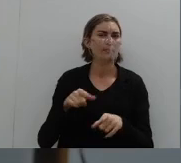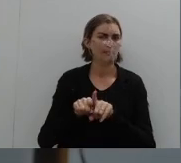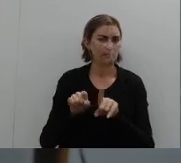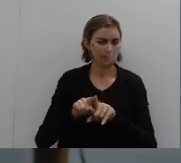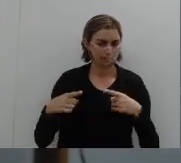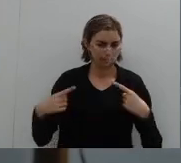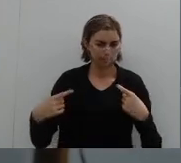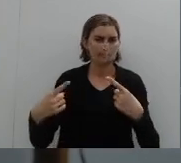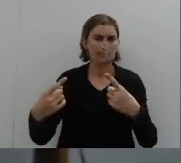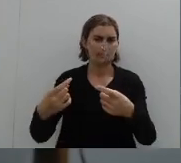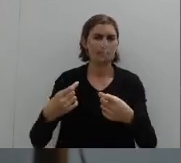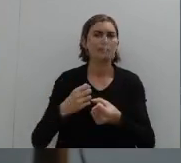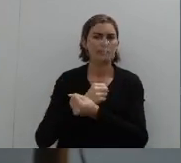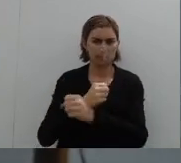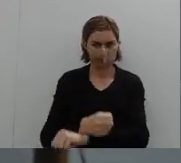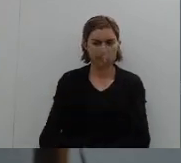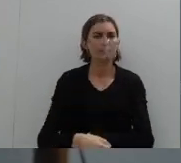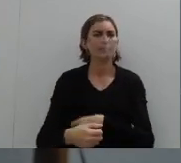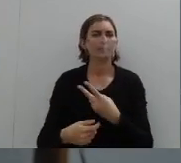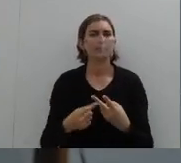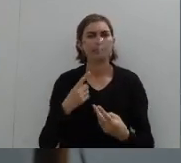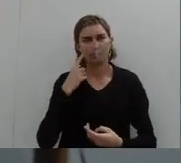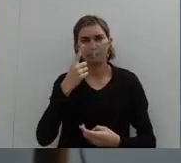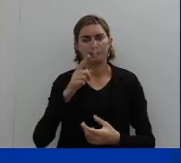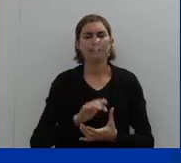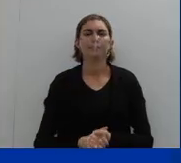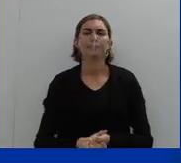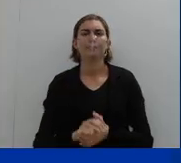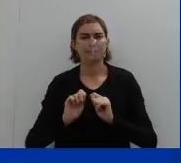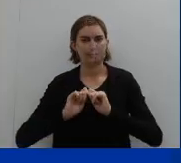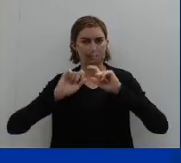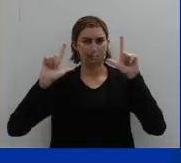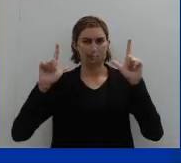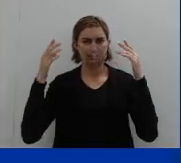guerras e houve escravização. Corta para o slide.